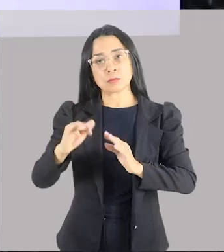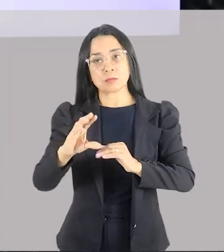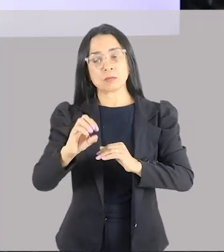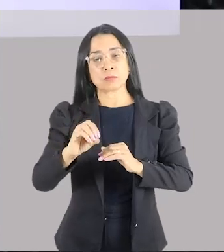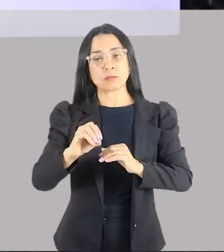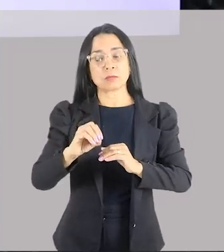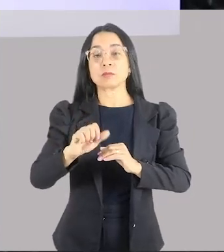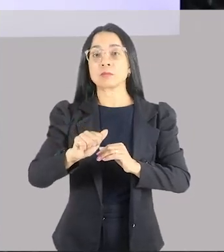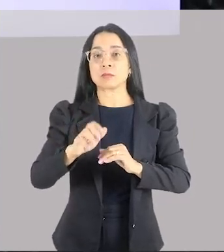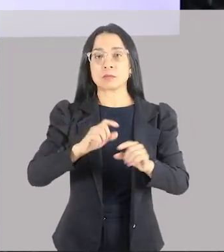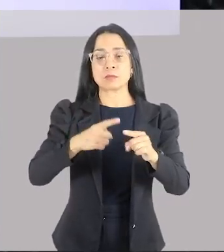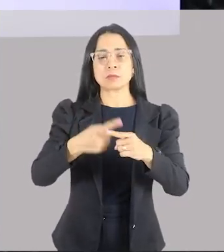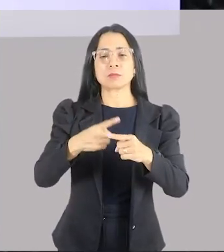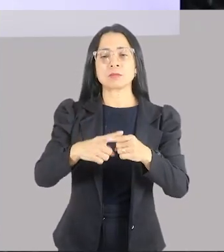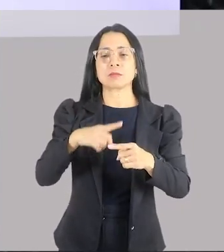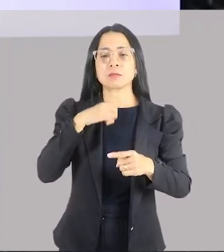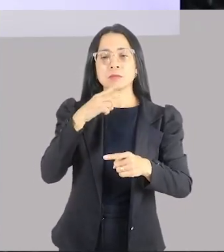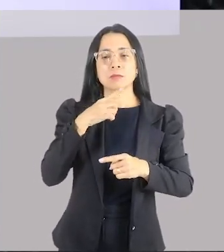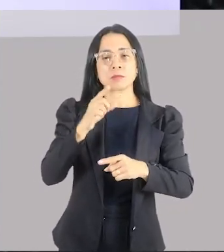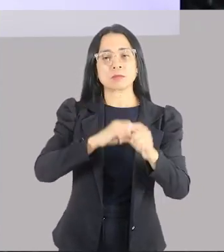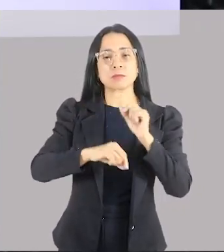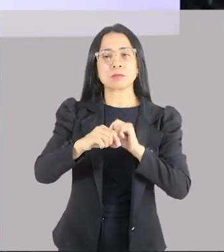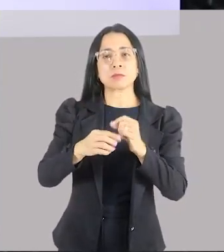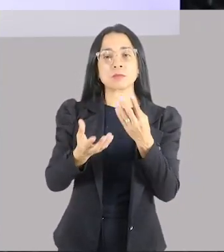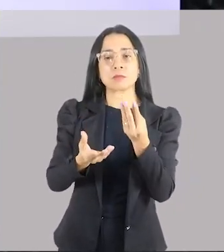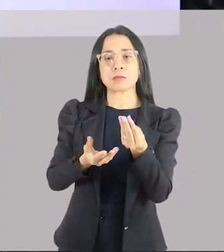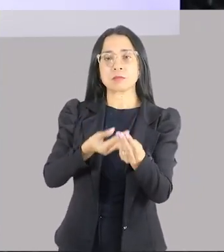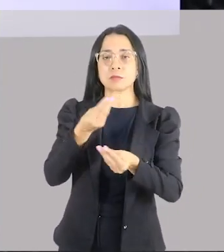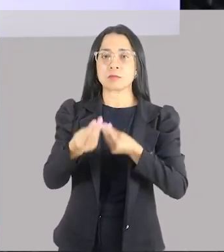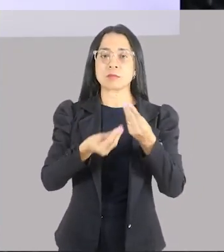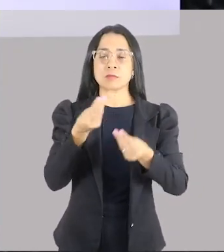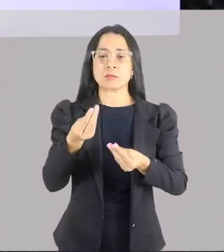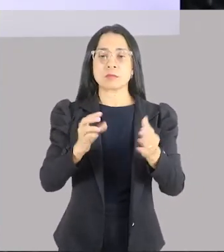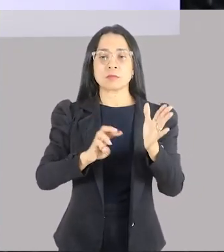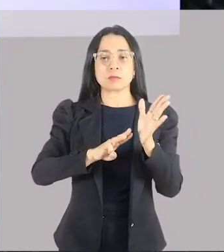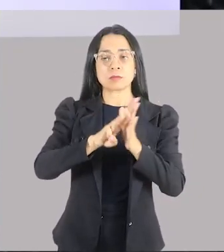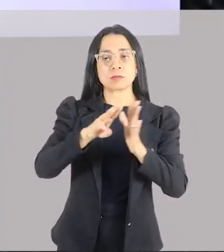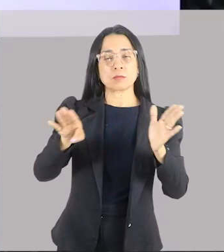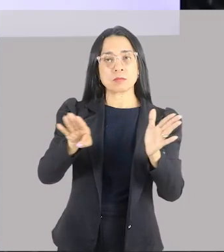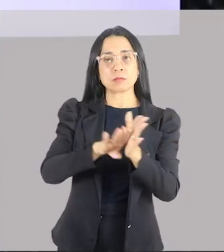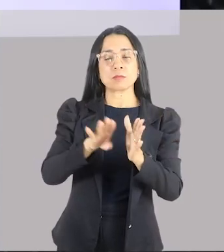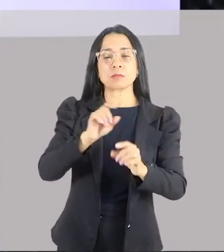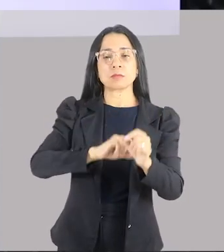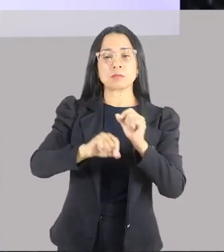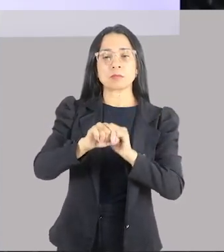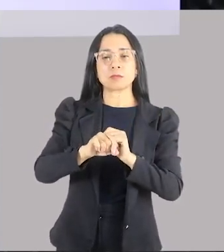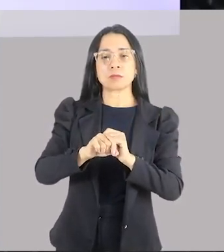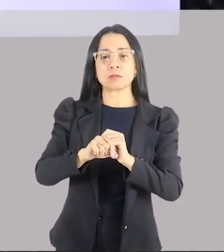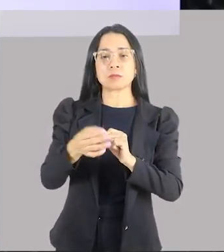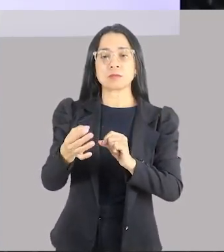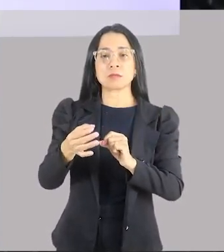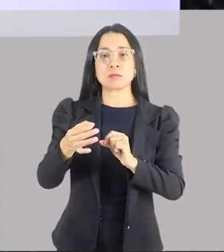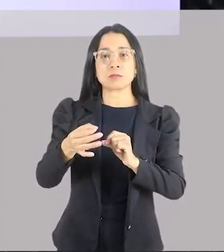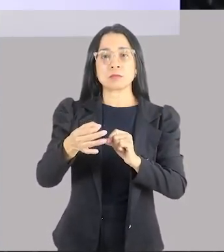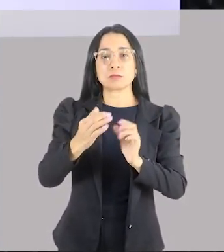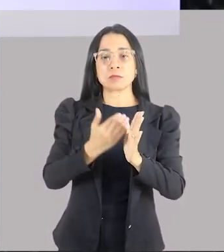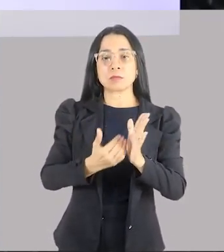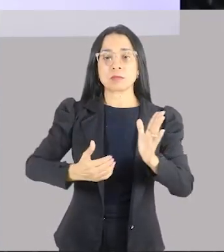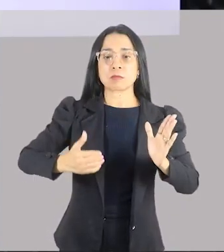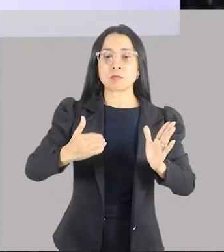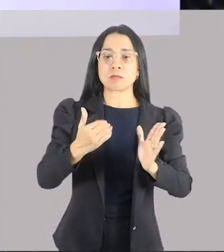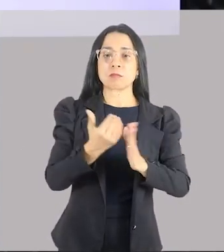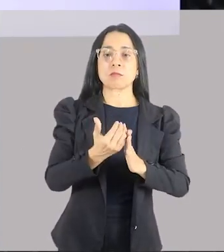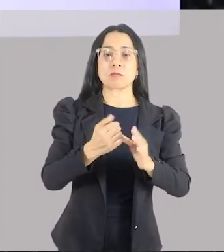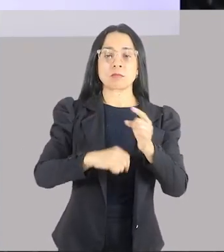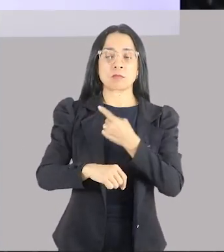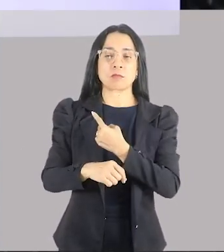uma dúvida. E essa dúvida é o meio, ou seja, é o método de se chegar à máxima dele.